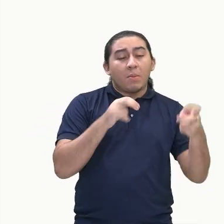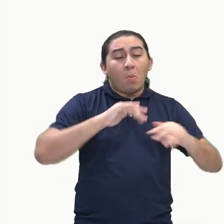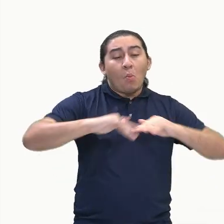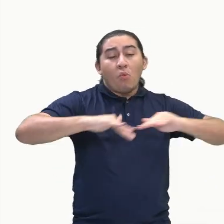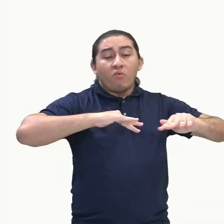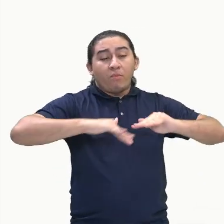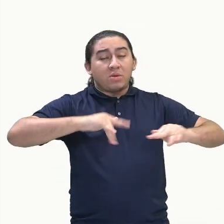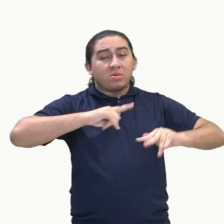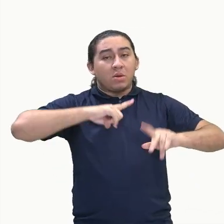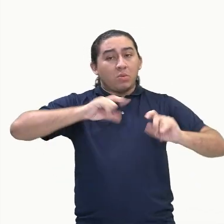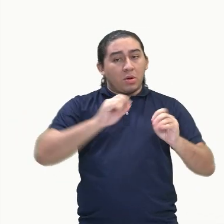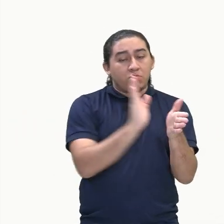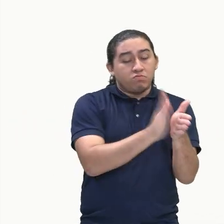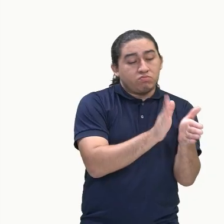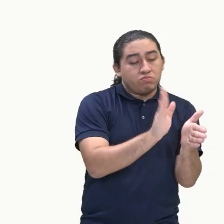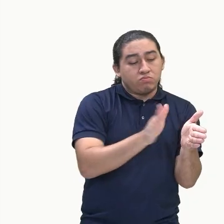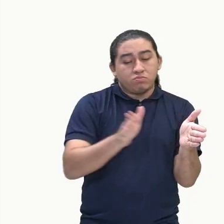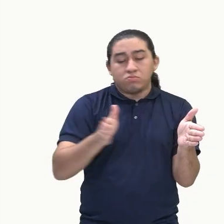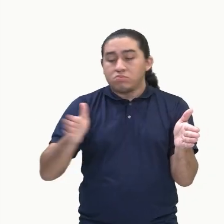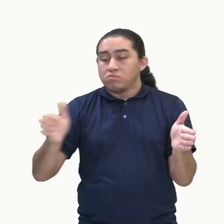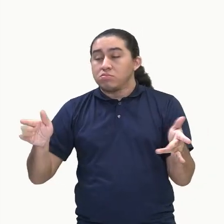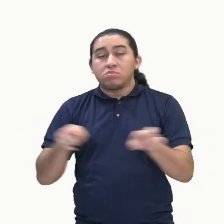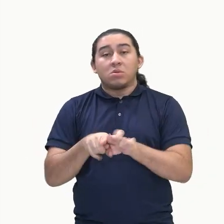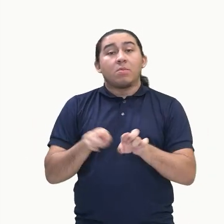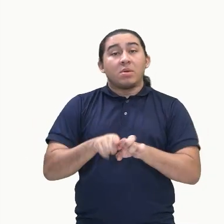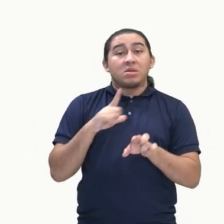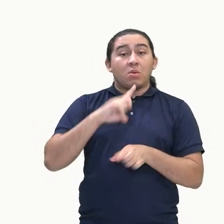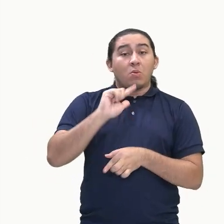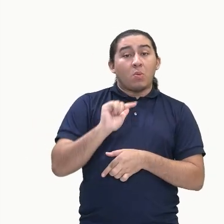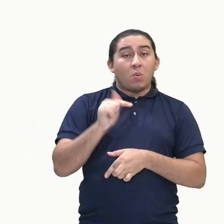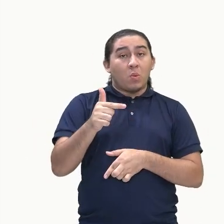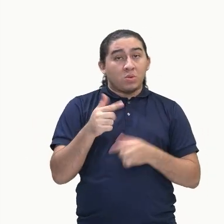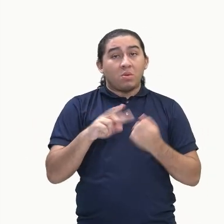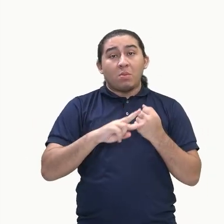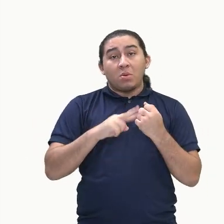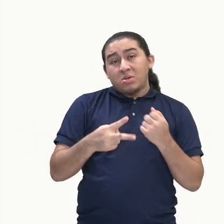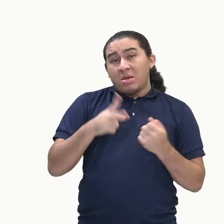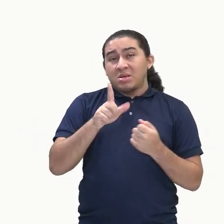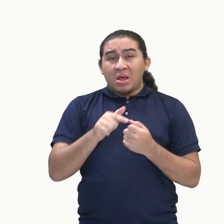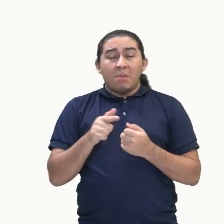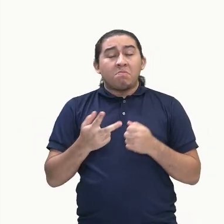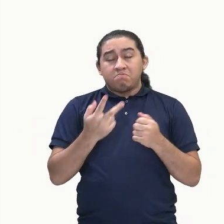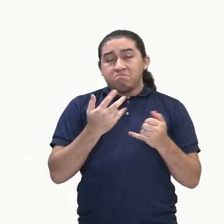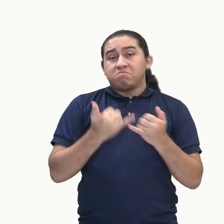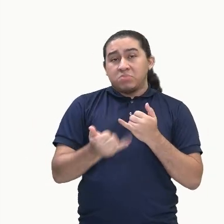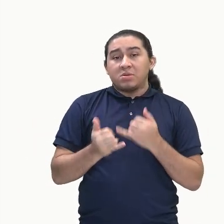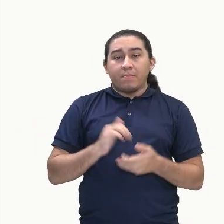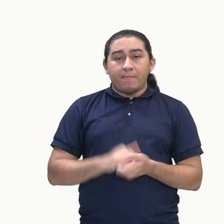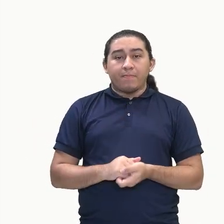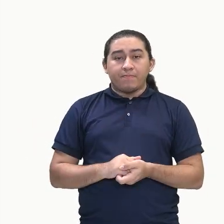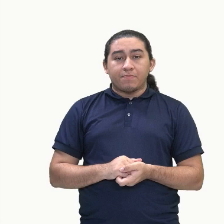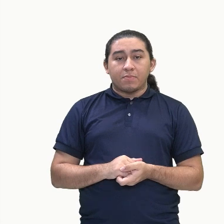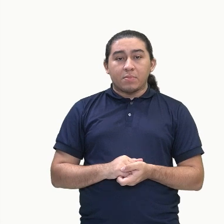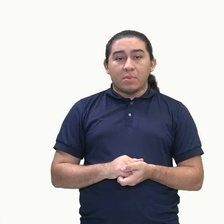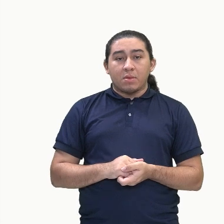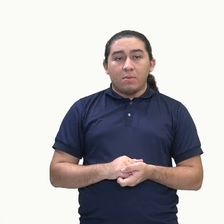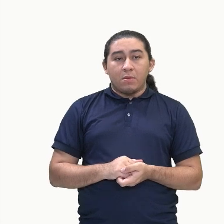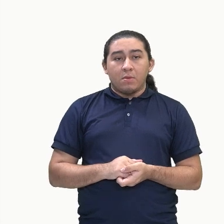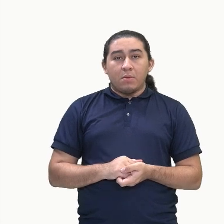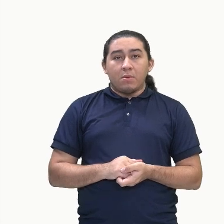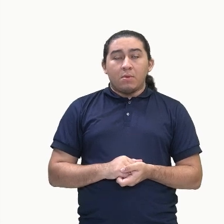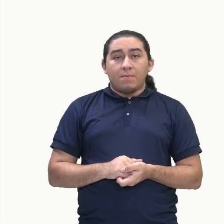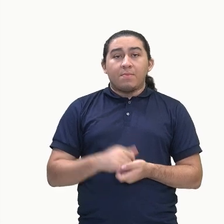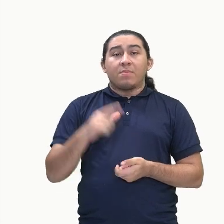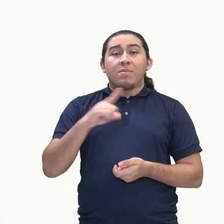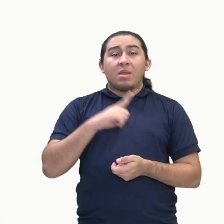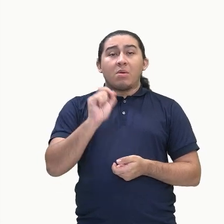uma sequência. E tem o que a gente chama de motivo, como se fosse o verbo. A palavra principal é aquele movimento